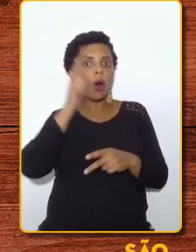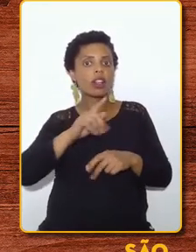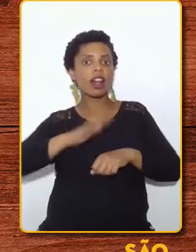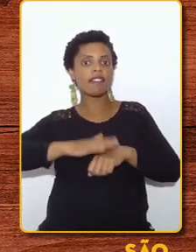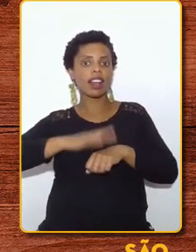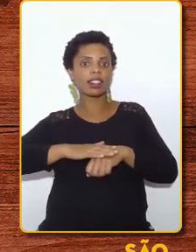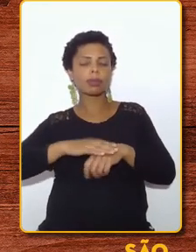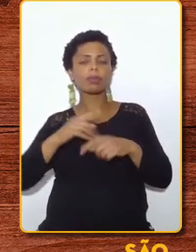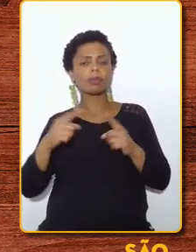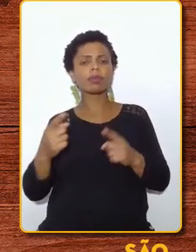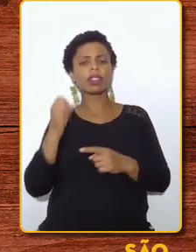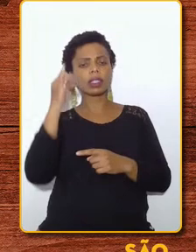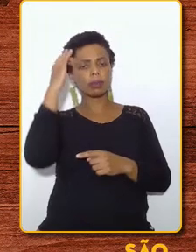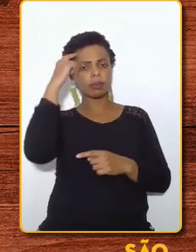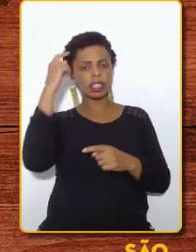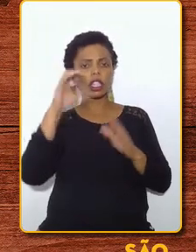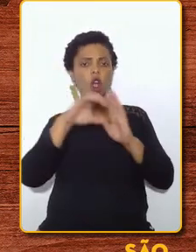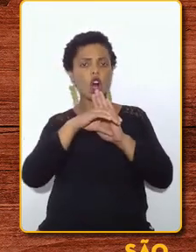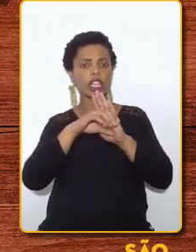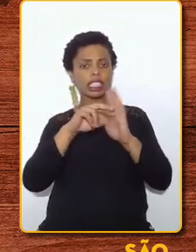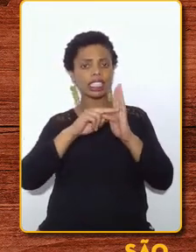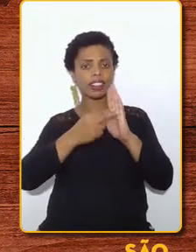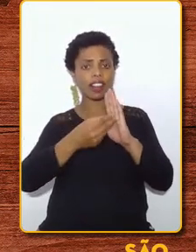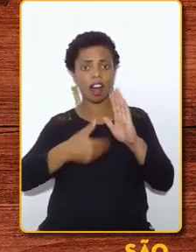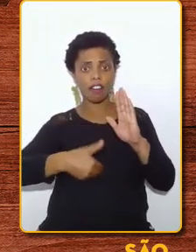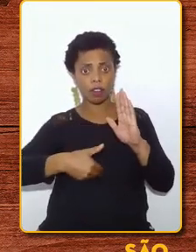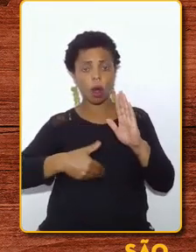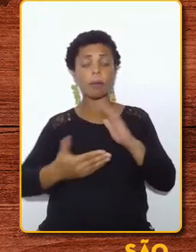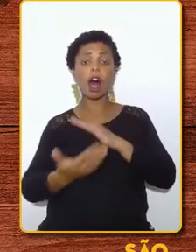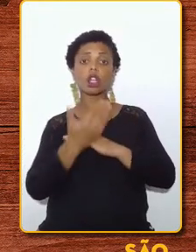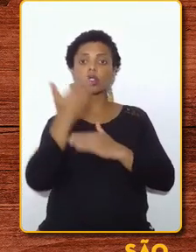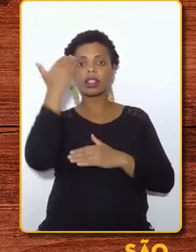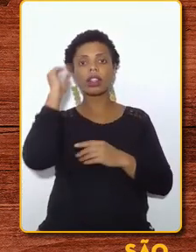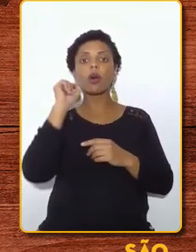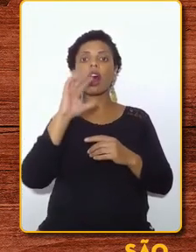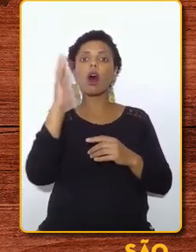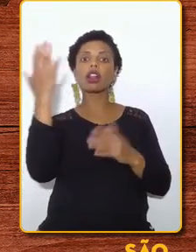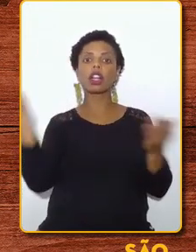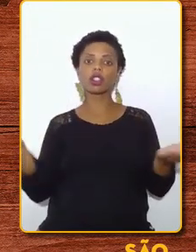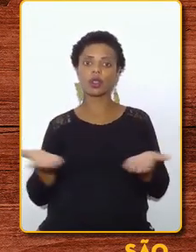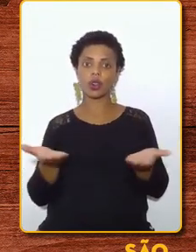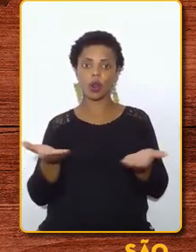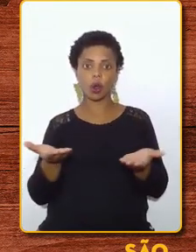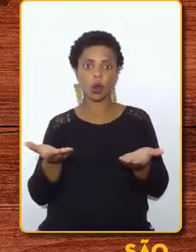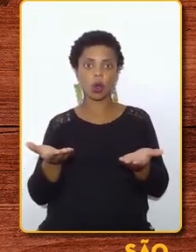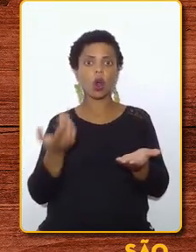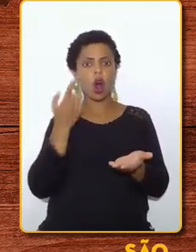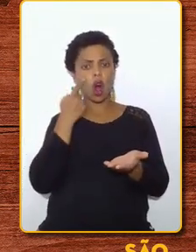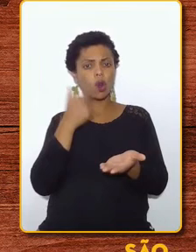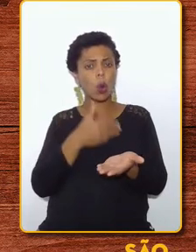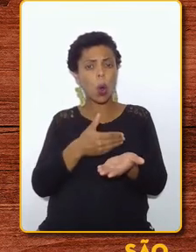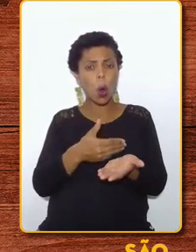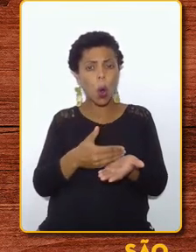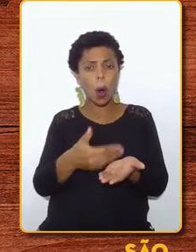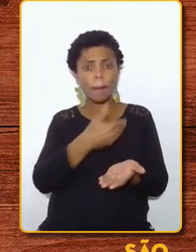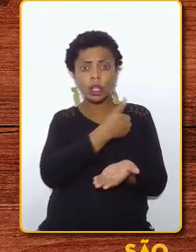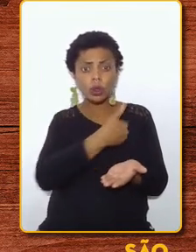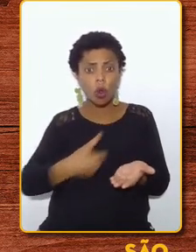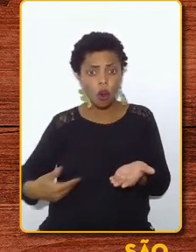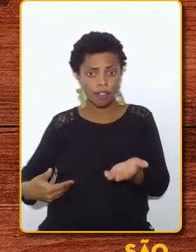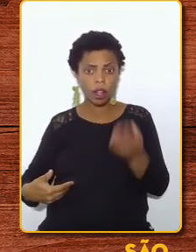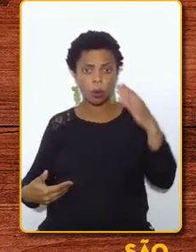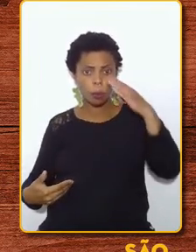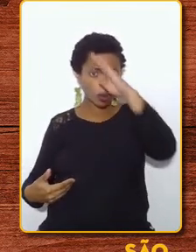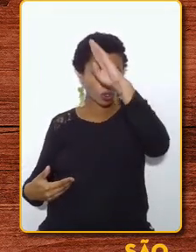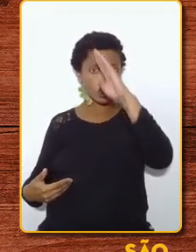fome, ela ajuda a entender o que está acontecendo hoje, né? No dia, bem no começo do governo, o Bolsonaro, nosso